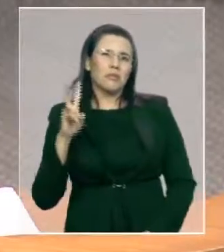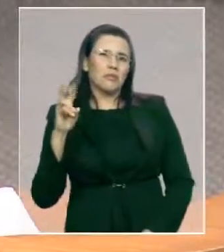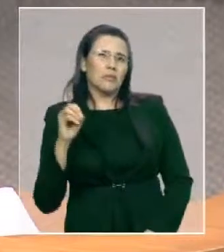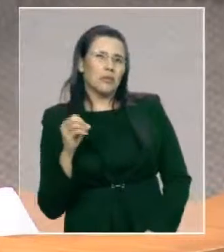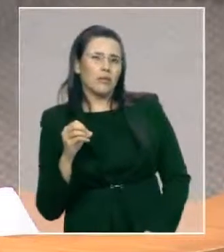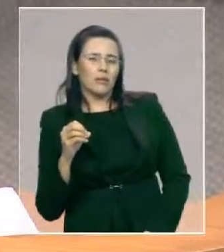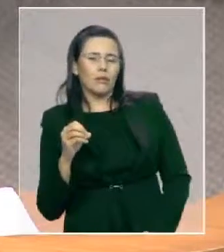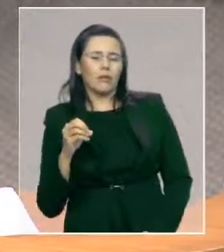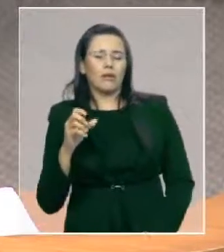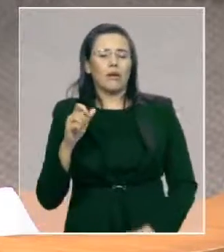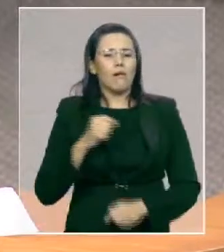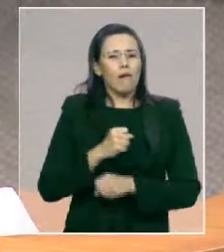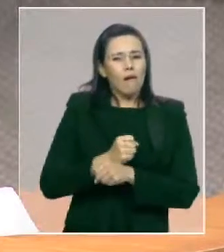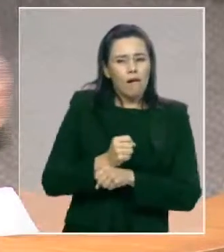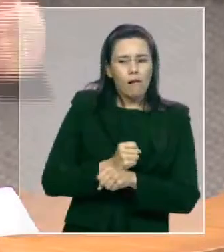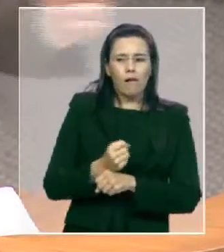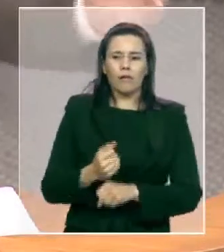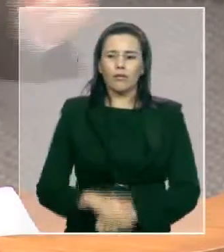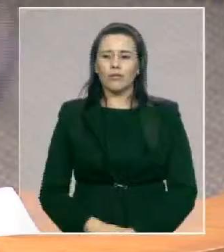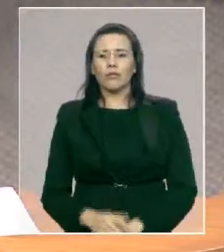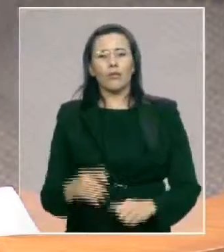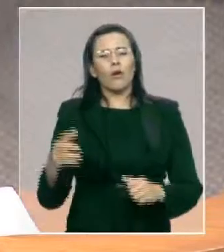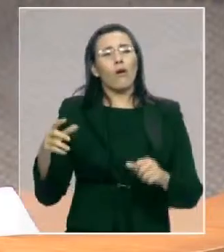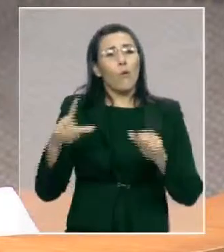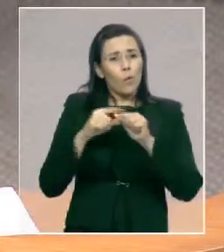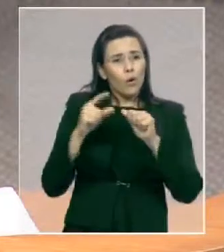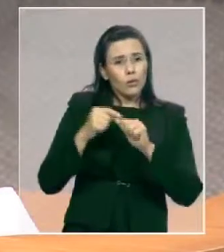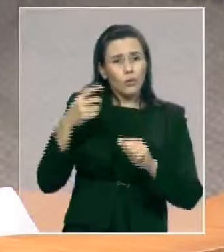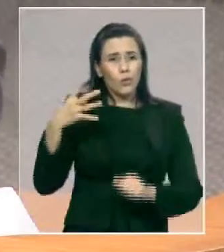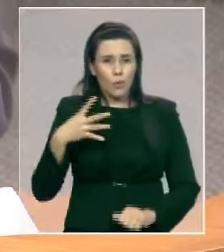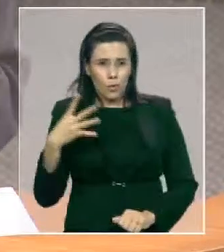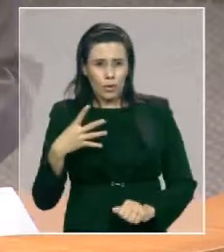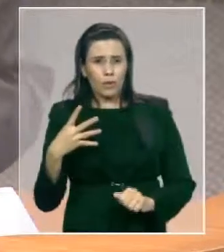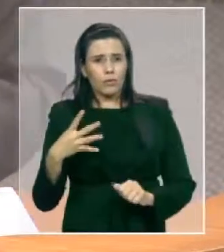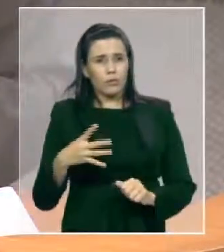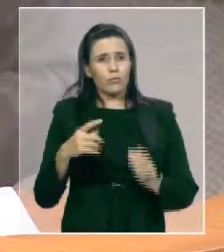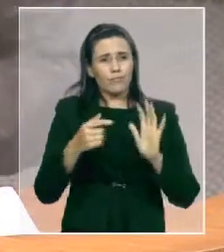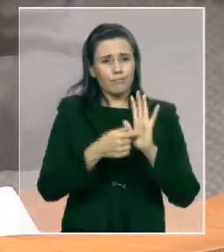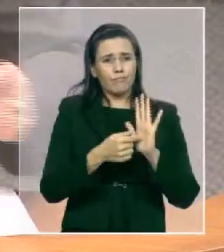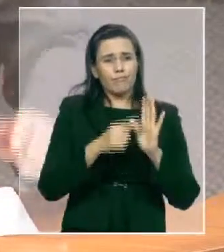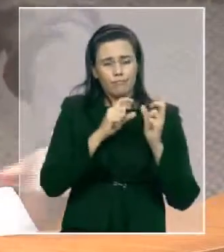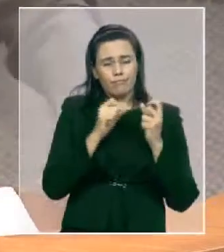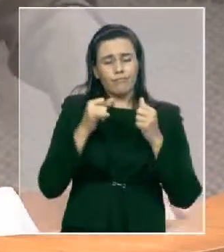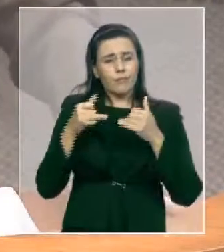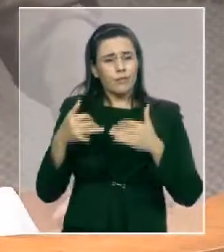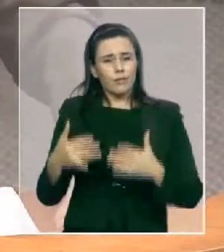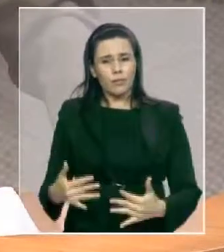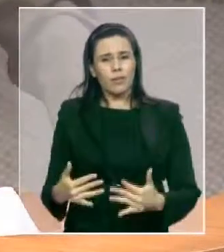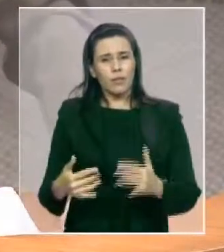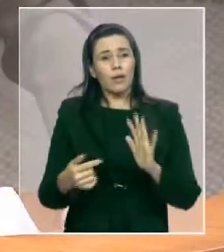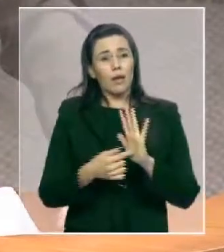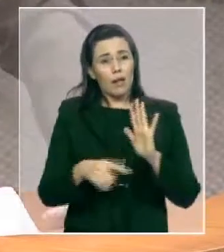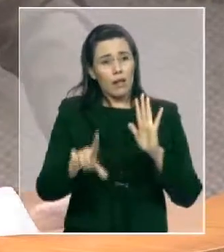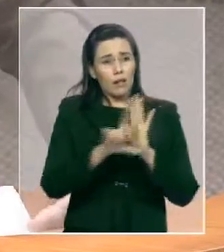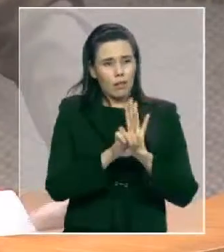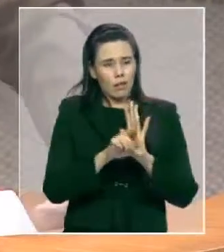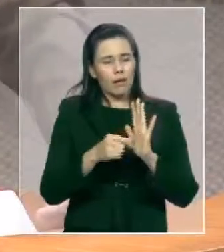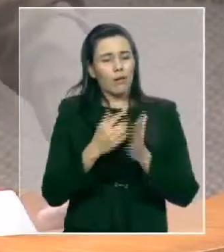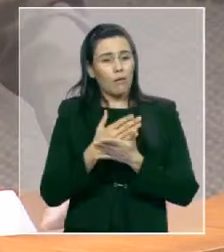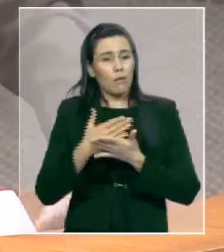partir do artigo 4º, onde é ali que começa do inquérito policial, ali já começa ali o